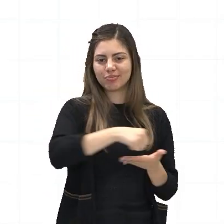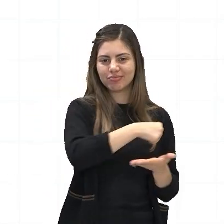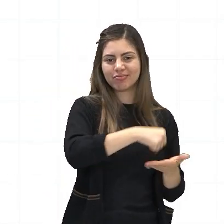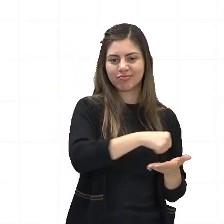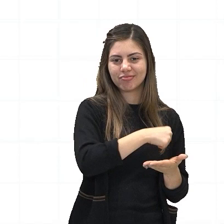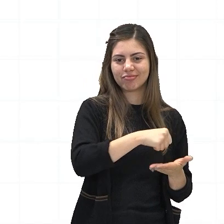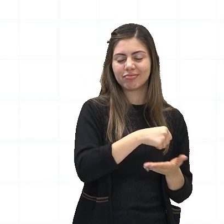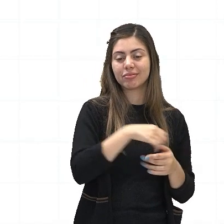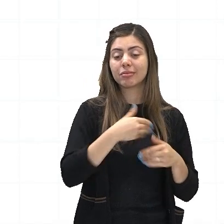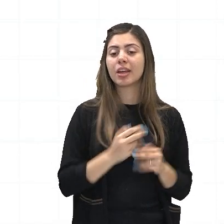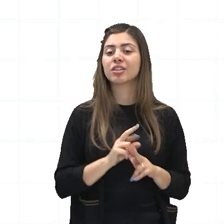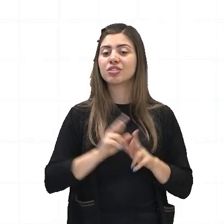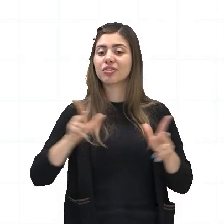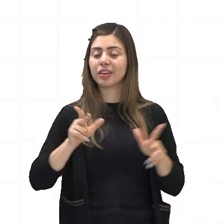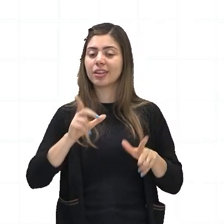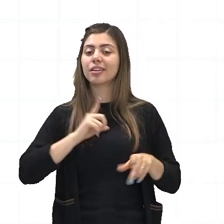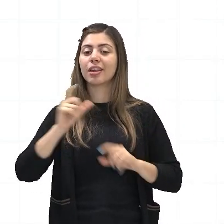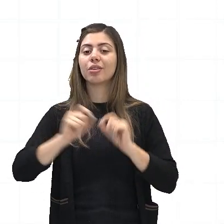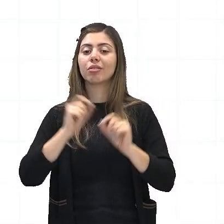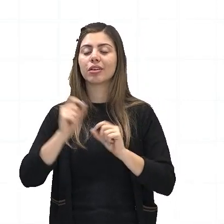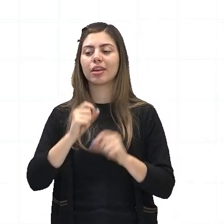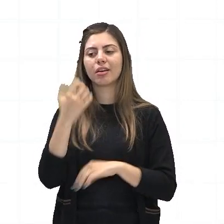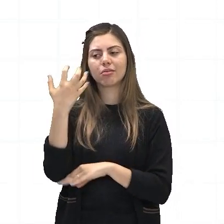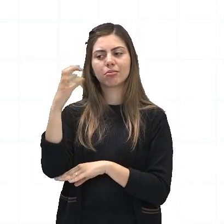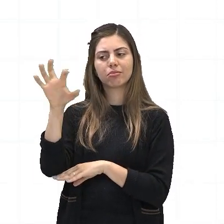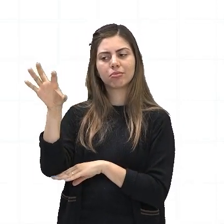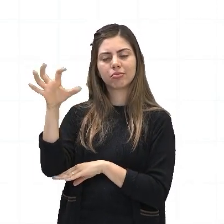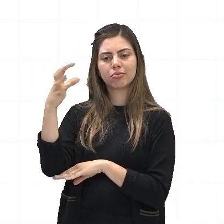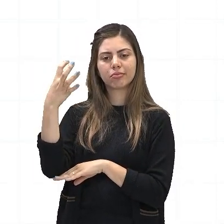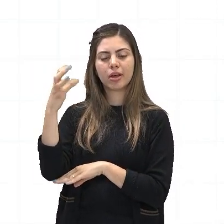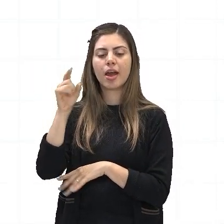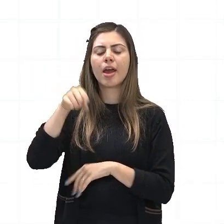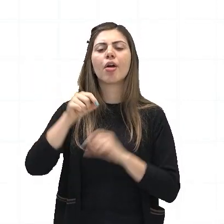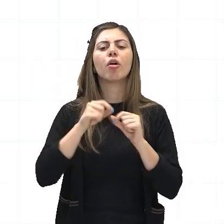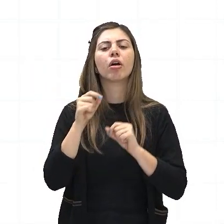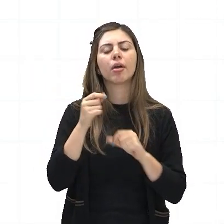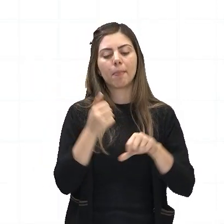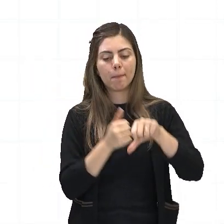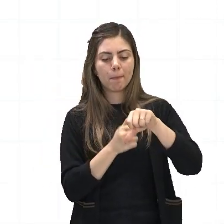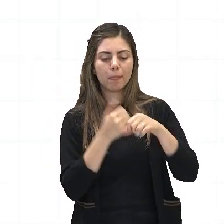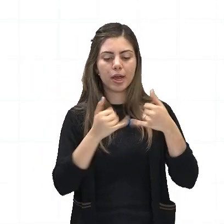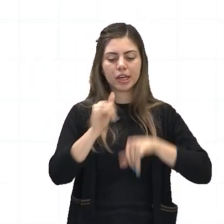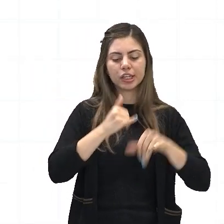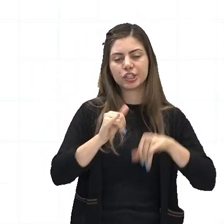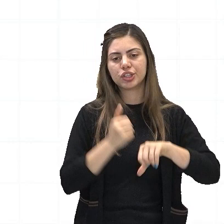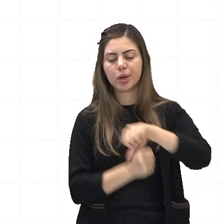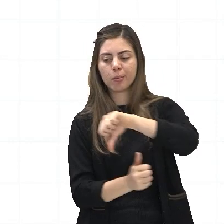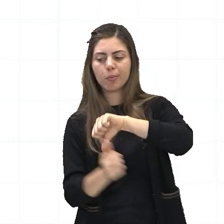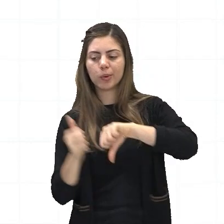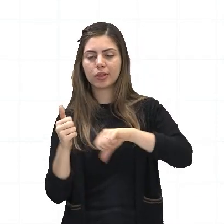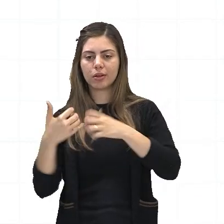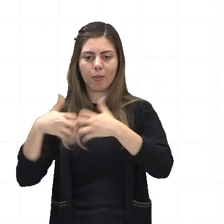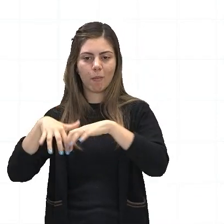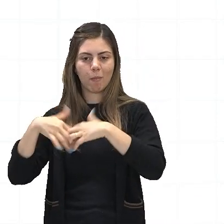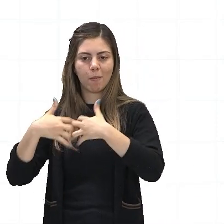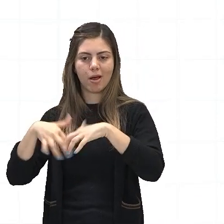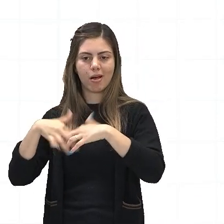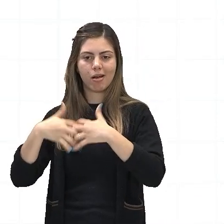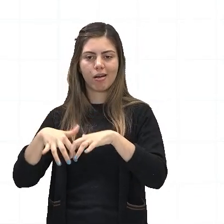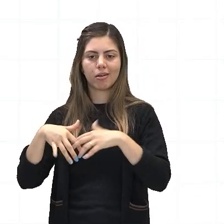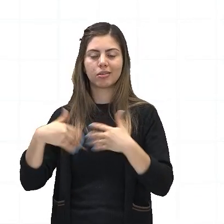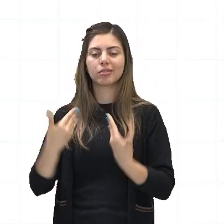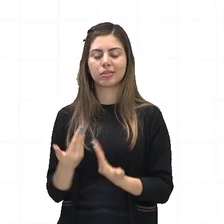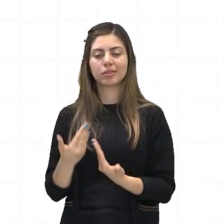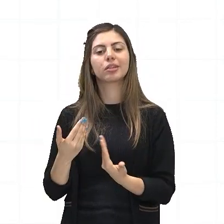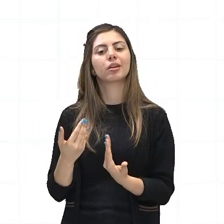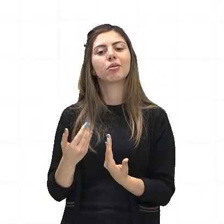está produzindo ali uma energia diferente, né? Ele está transformando a energia elétrica em energia mecânica, que pode estar